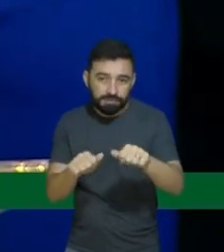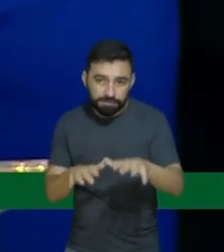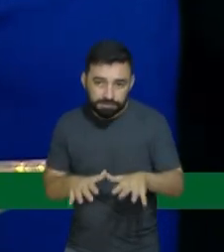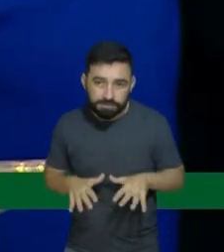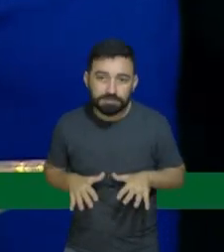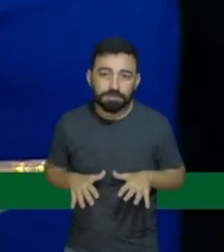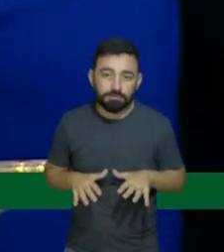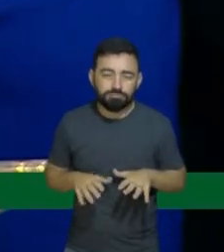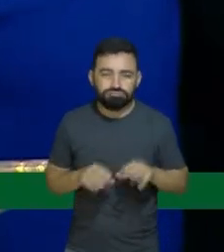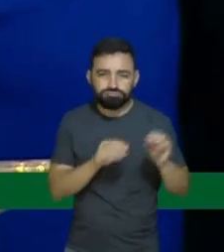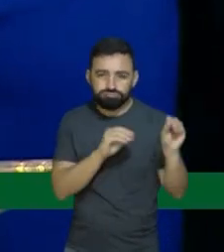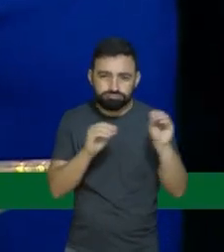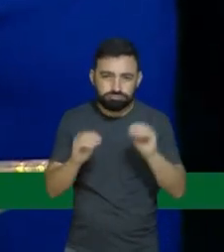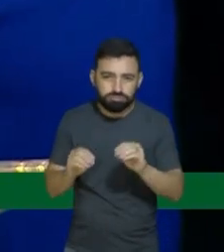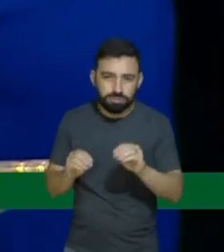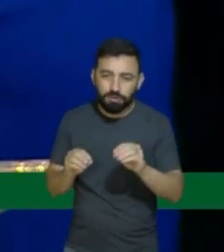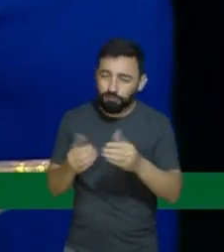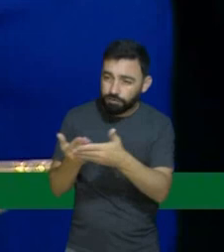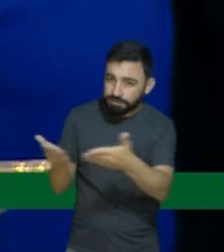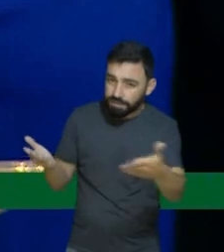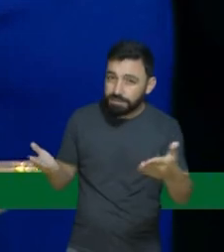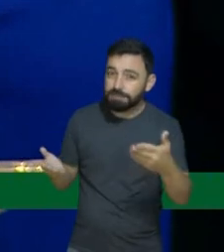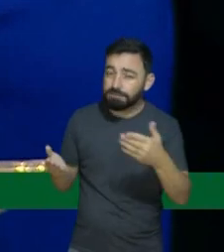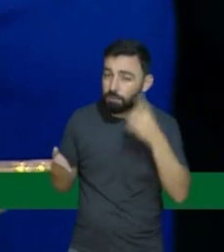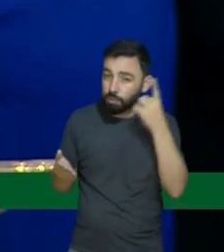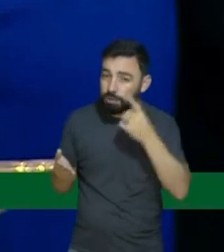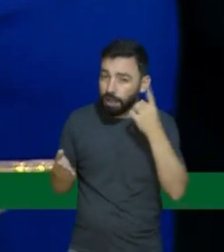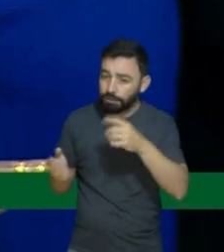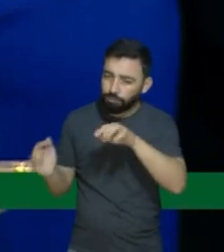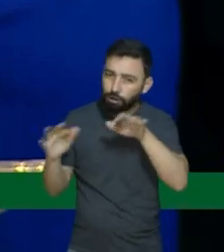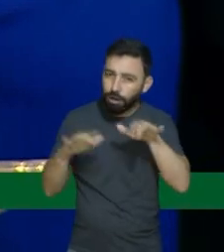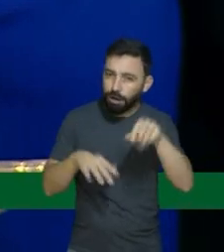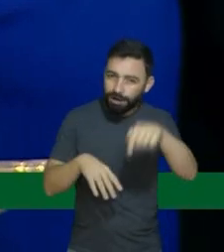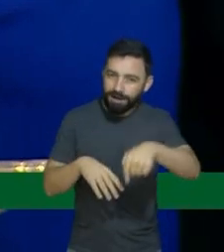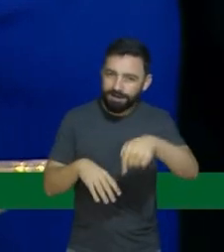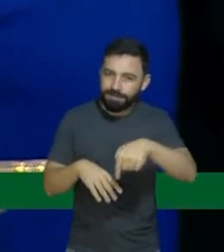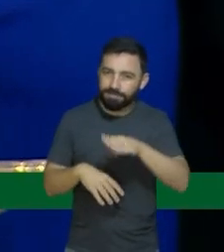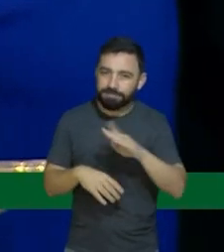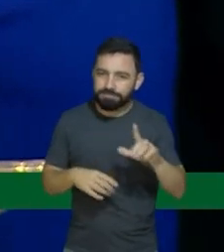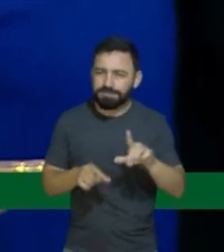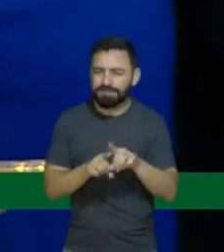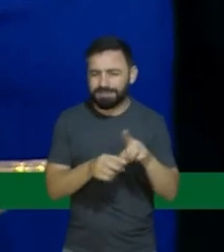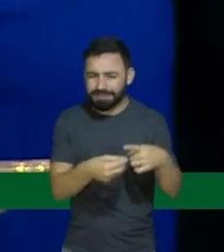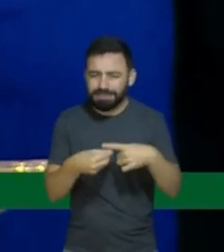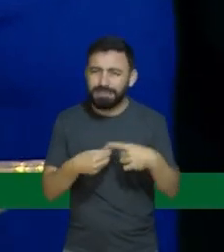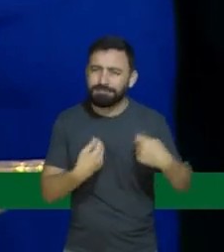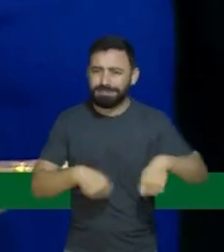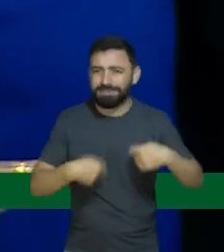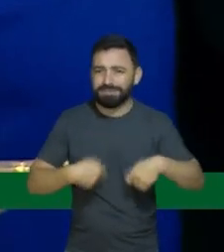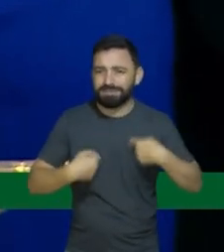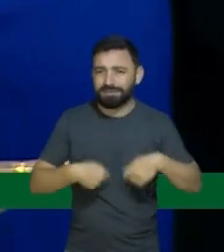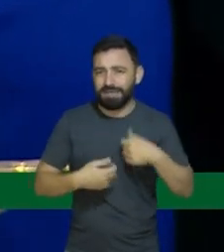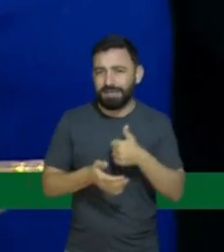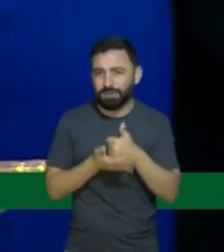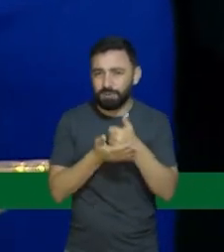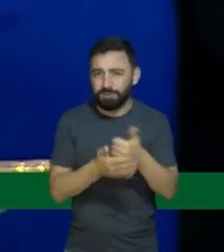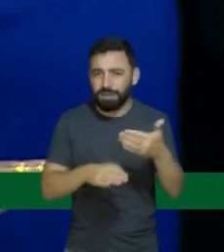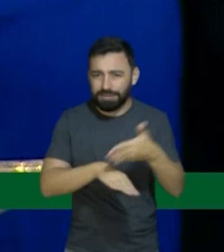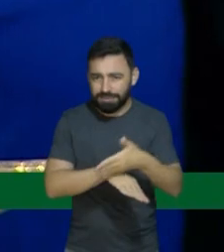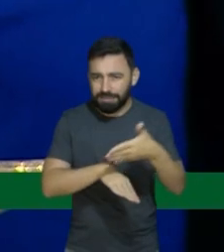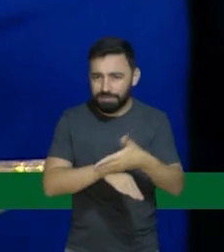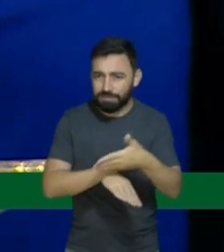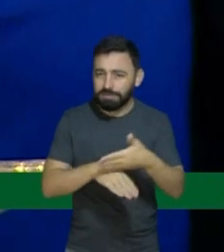deputados para perto de nós entidades e municípios que tanto precisam desse acesso a